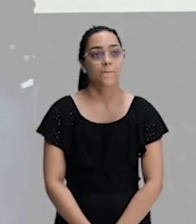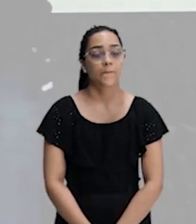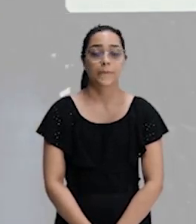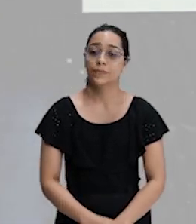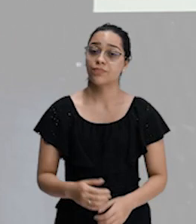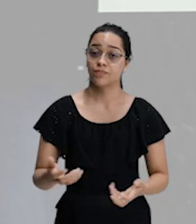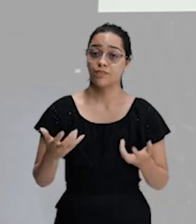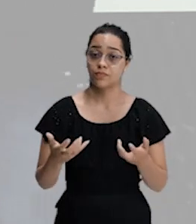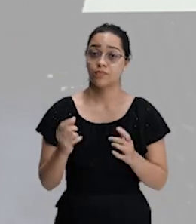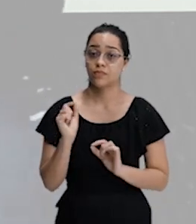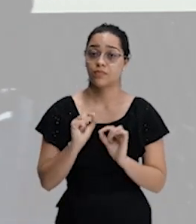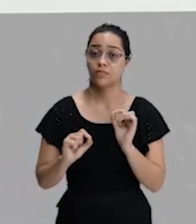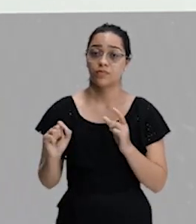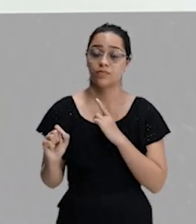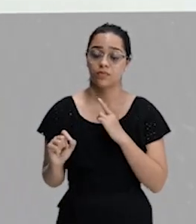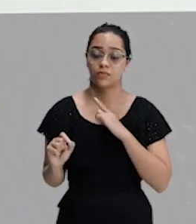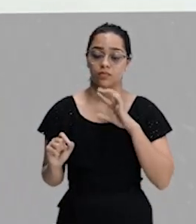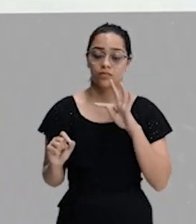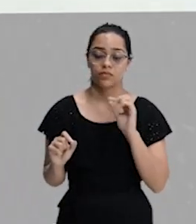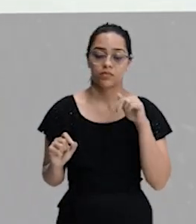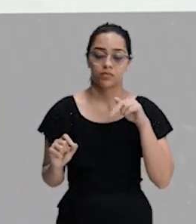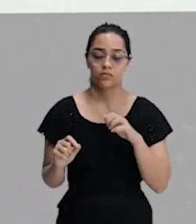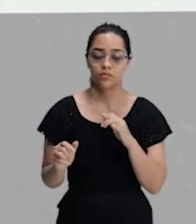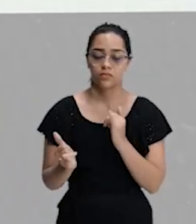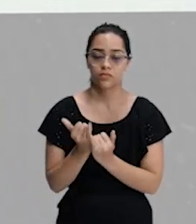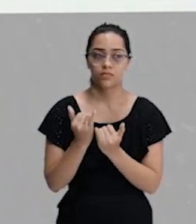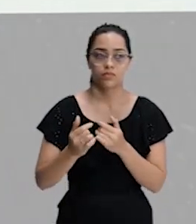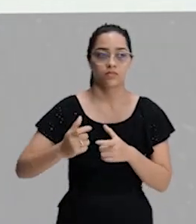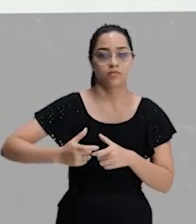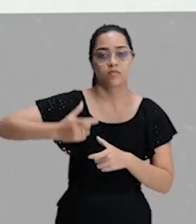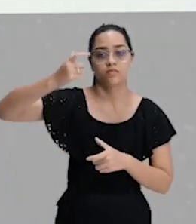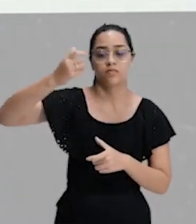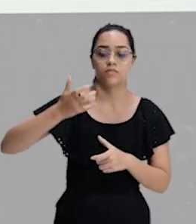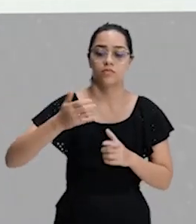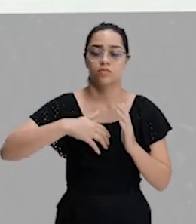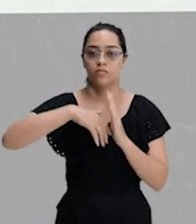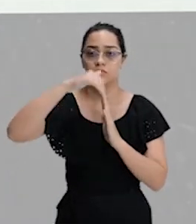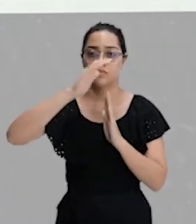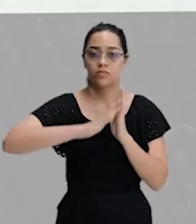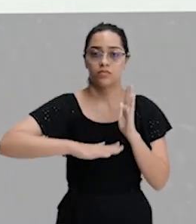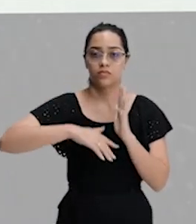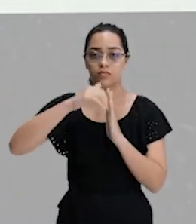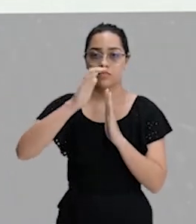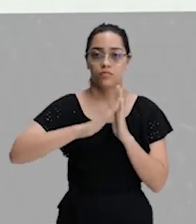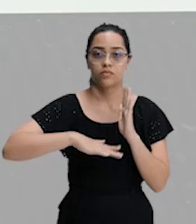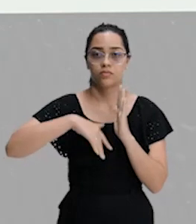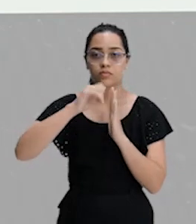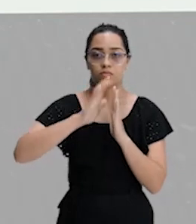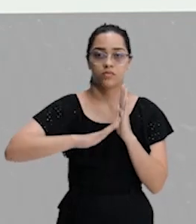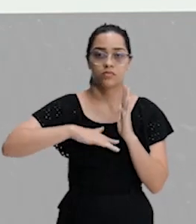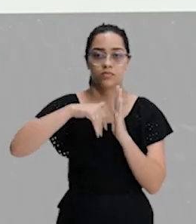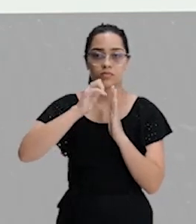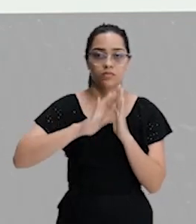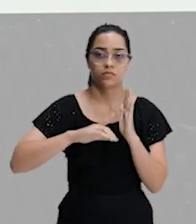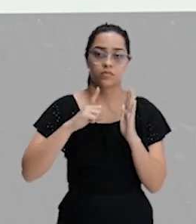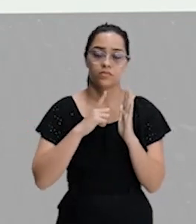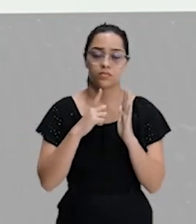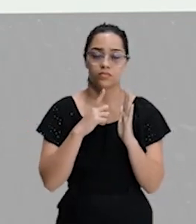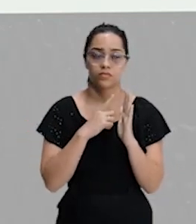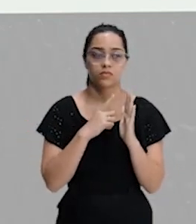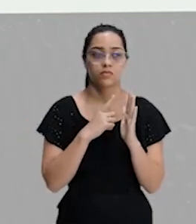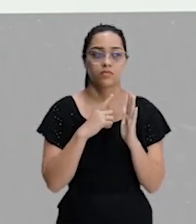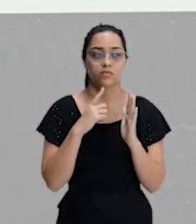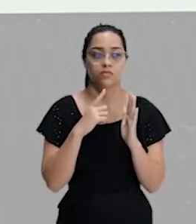Tá? Então ele tem aí esse tanque no formato do cilindro, ele quer pintar, né, a superfície, né, desse